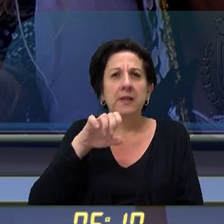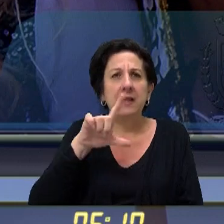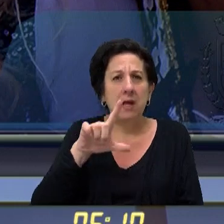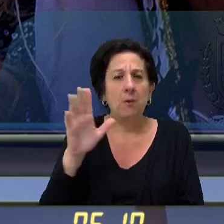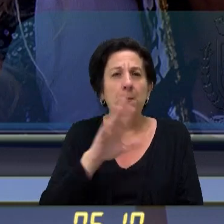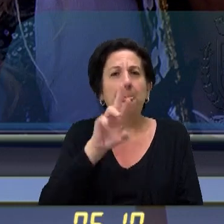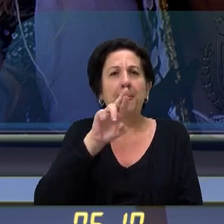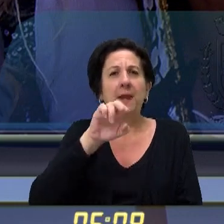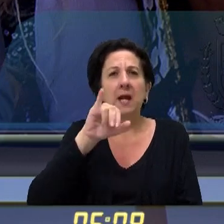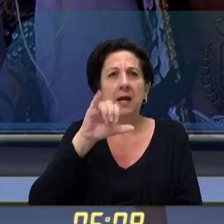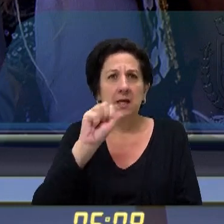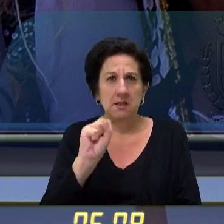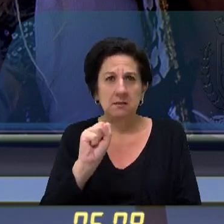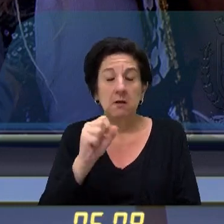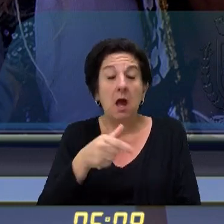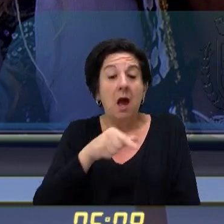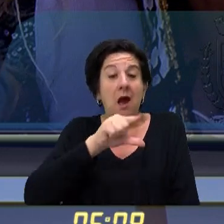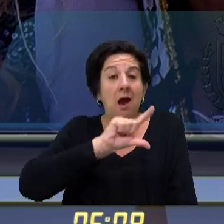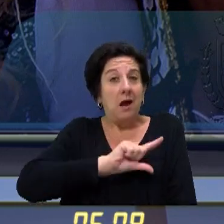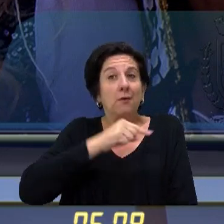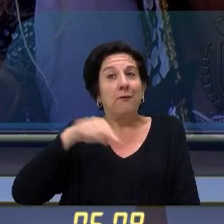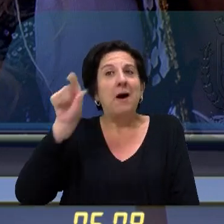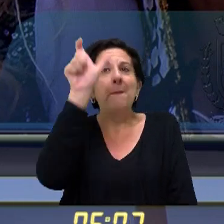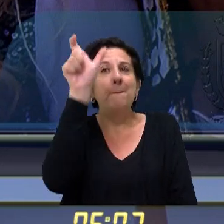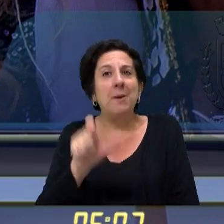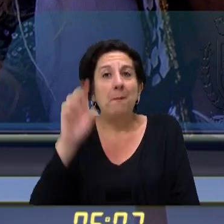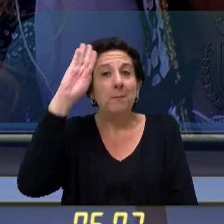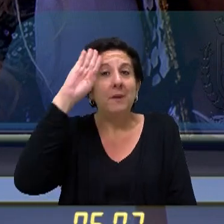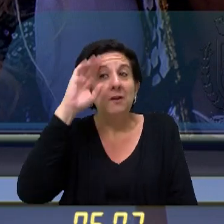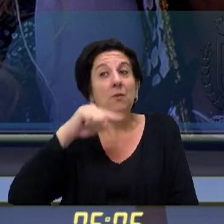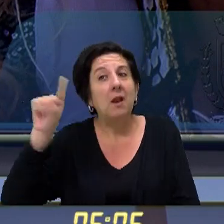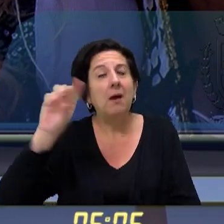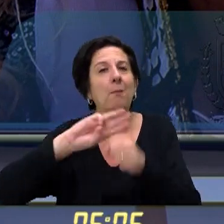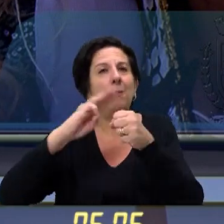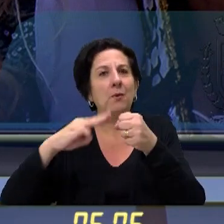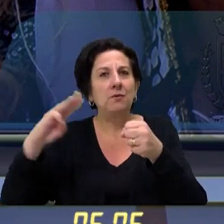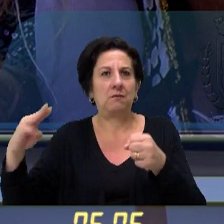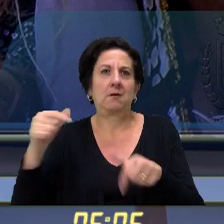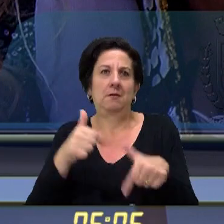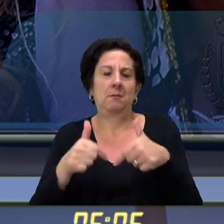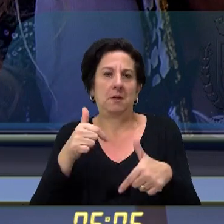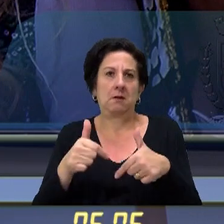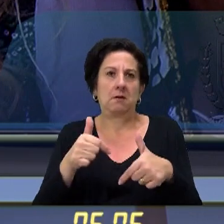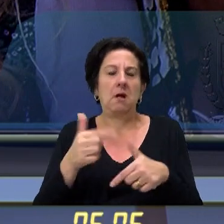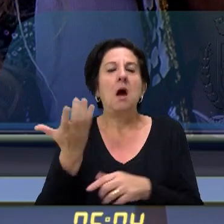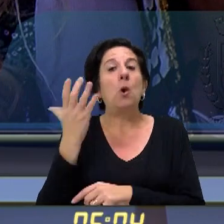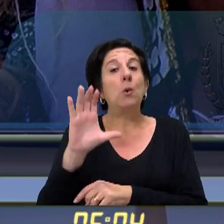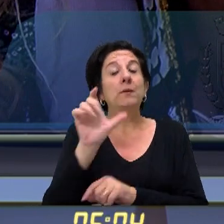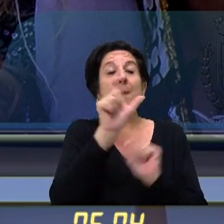Reis, para que quanto antes vá um brigadiano para Monte Alverno. Ao contrário